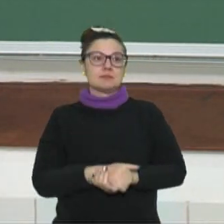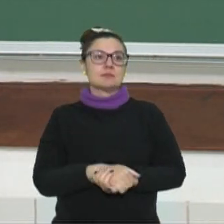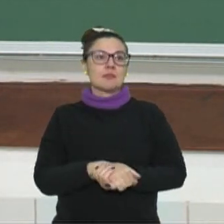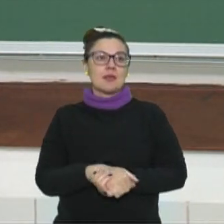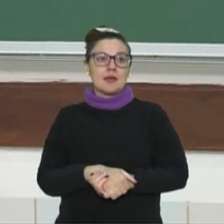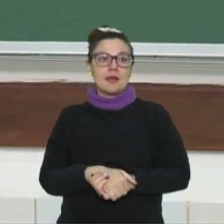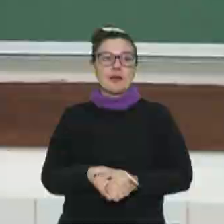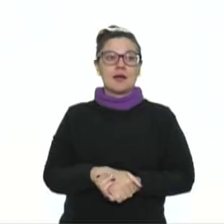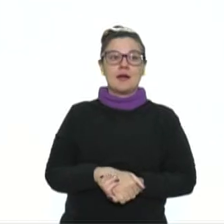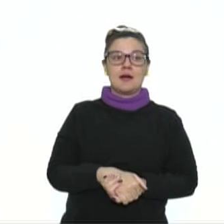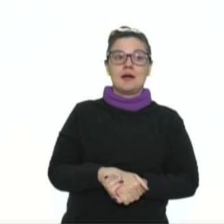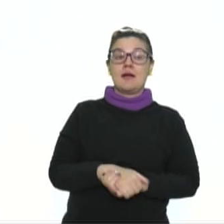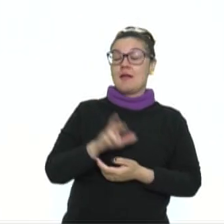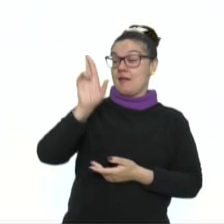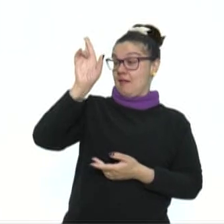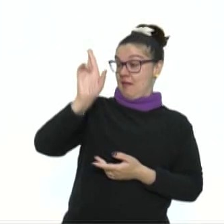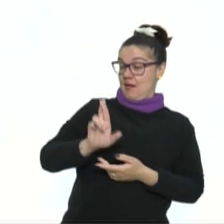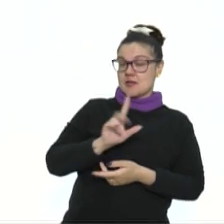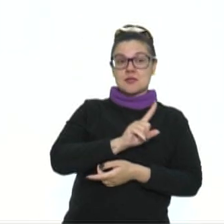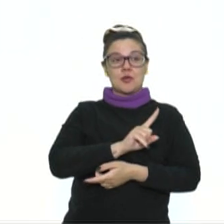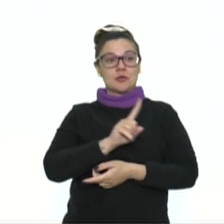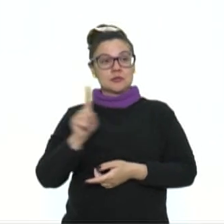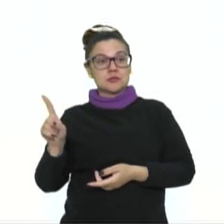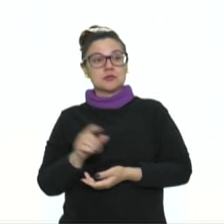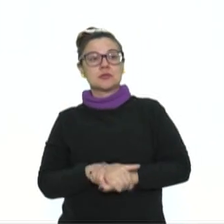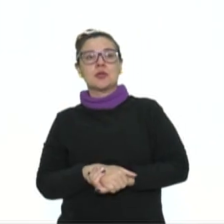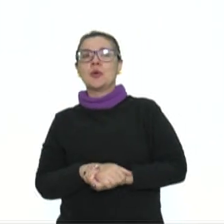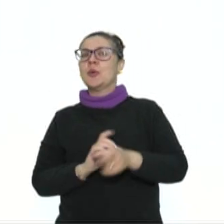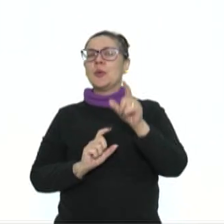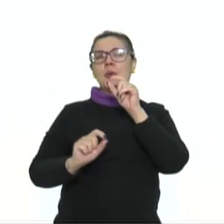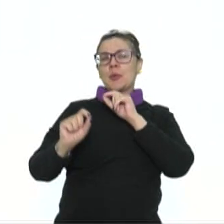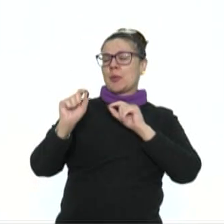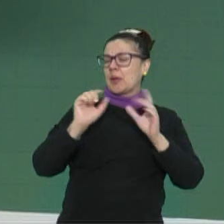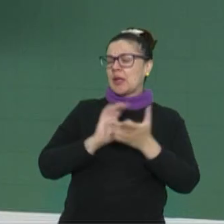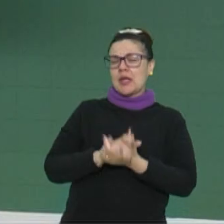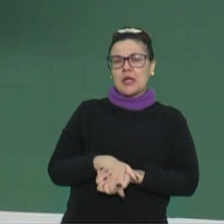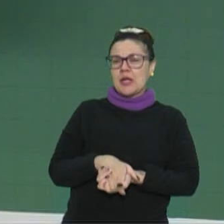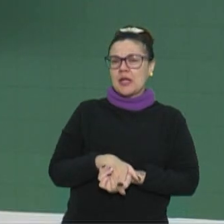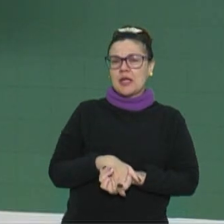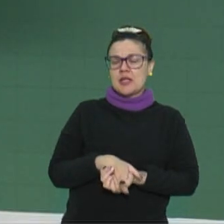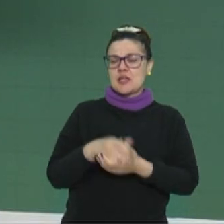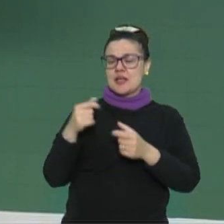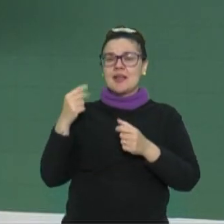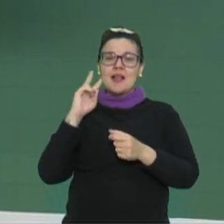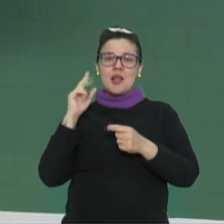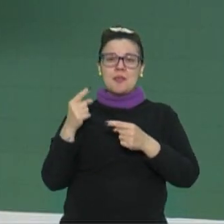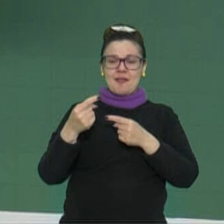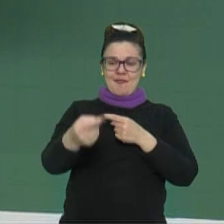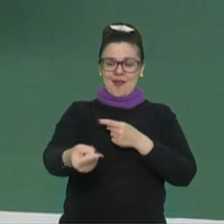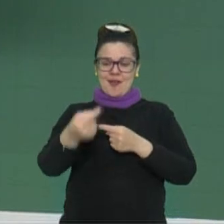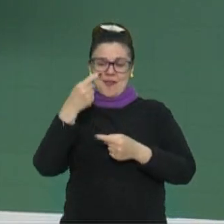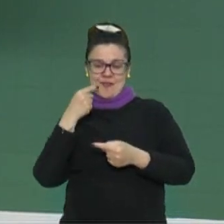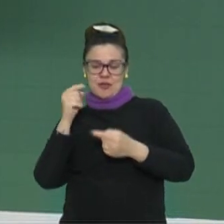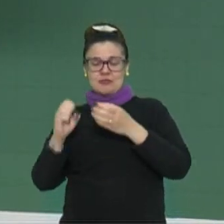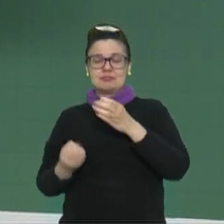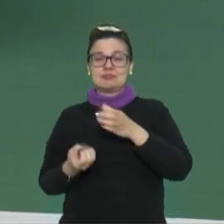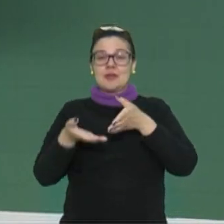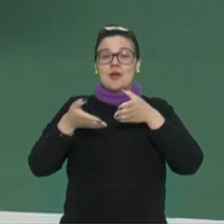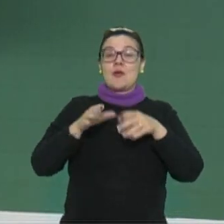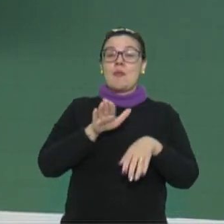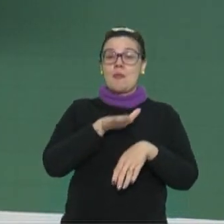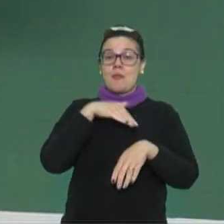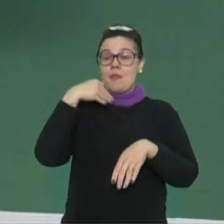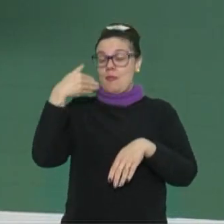questão ainda aqui é a negação da reminiscência, ou seja, de que a gente vai e volta. Lembra lá do Platão? A ideia de que a